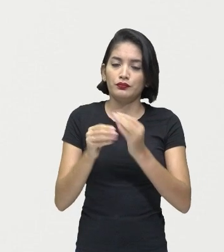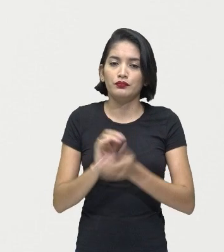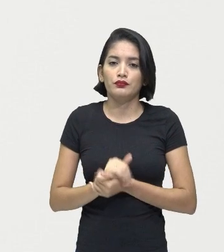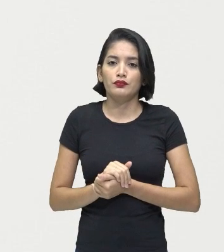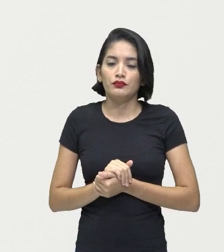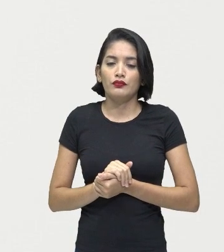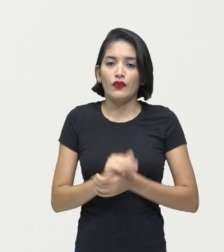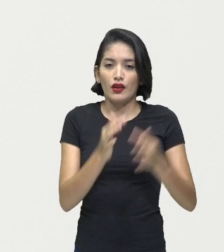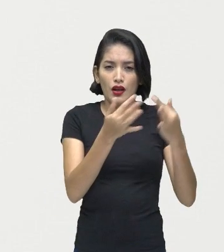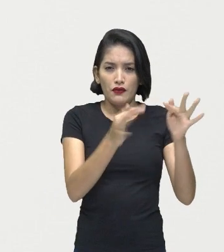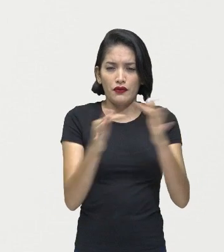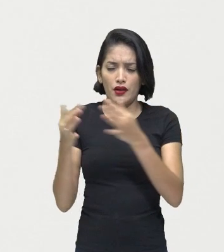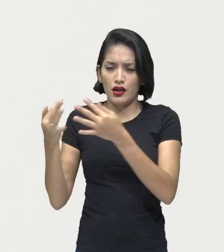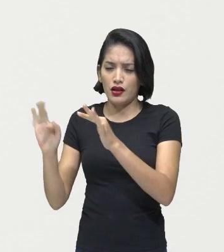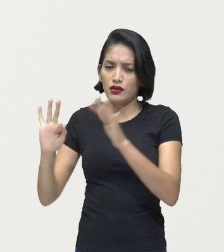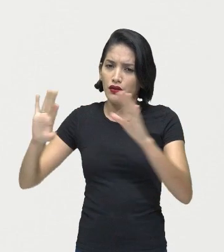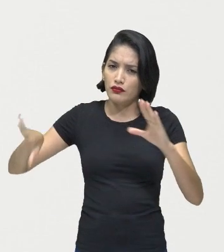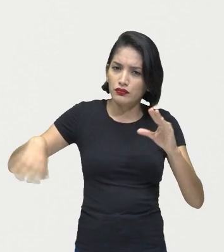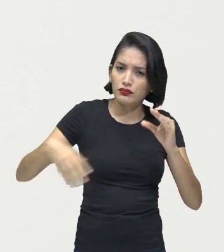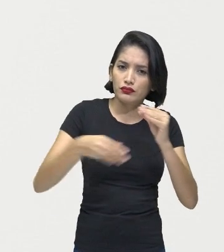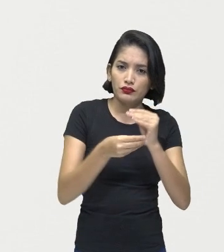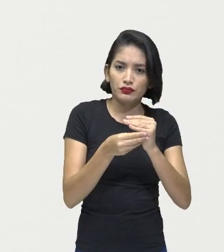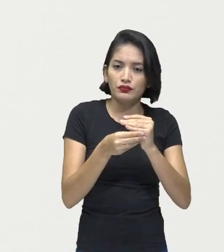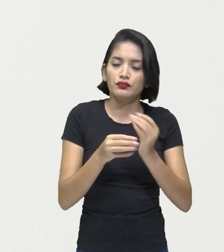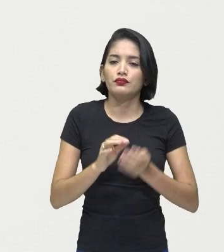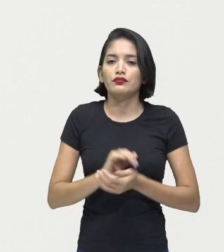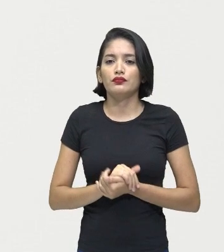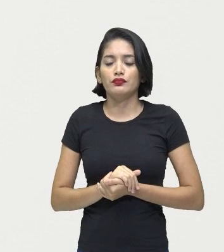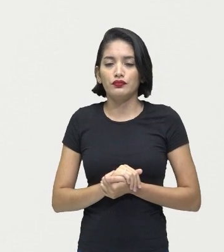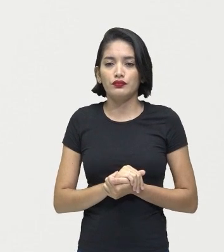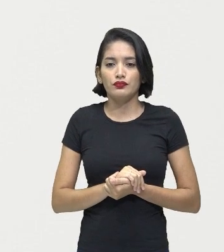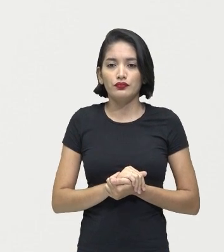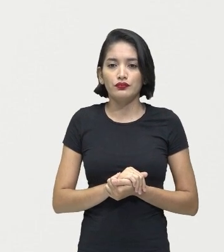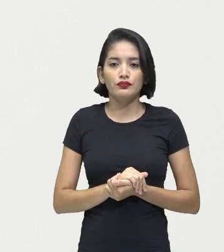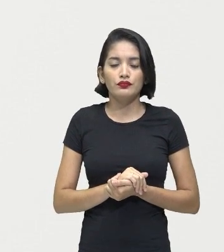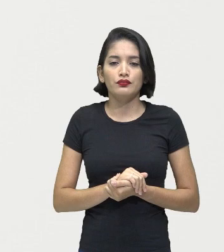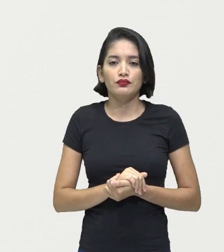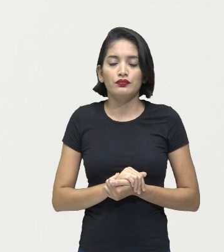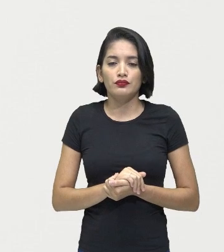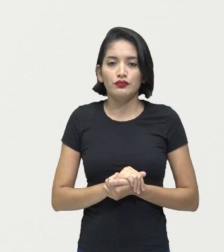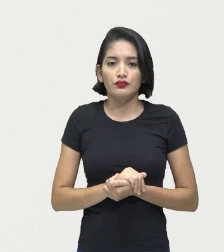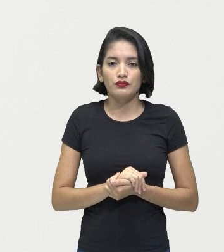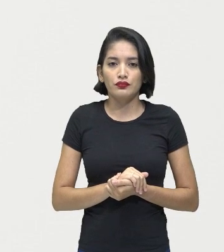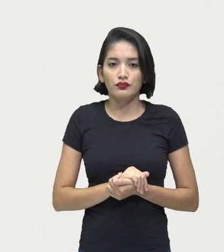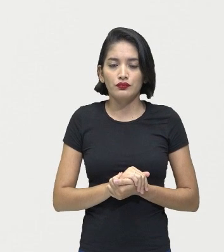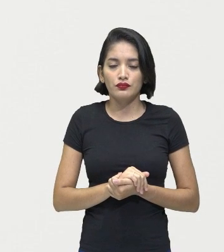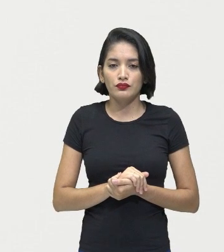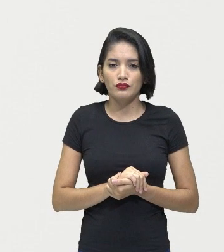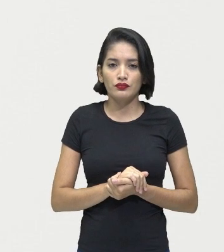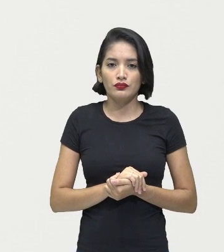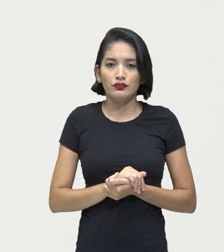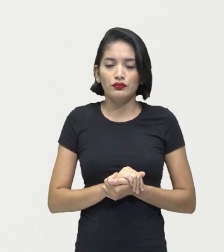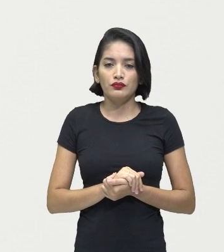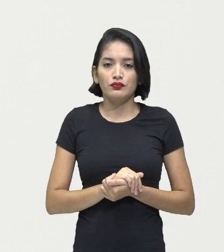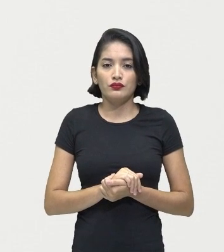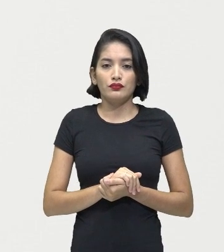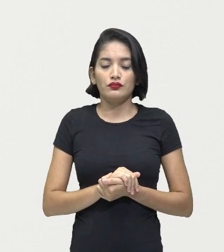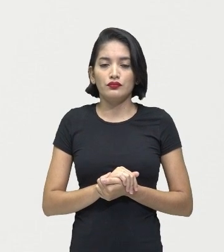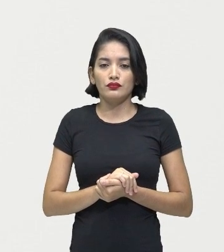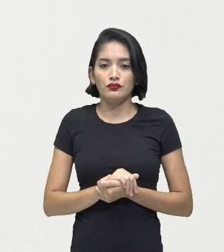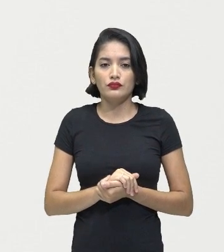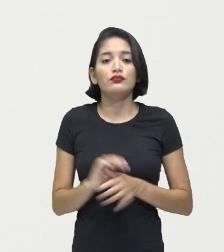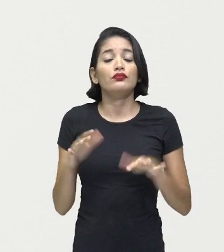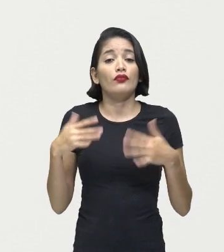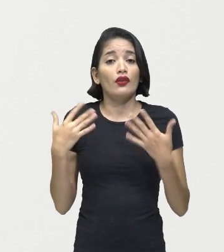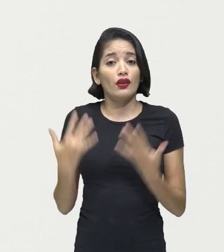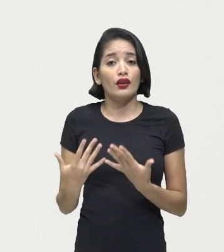a mais, né, verbo participar aqui, né, poderia interagir, aqui eu tenho uma locução verbal, tenho dois verbos, então